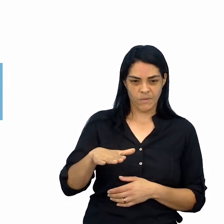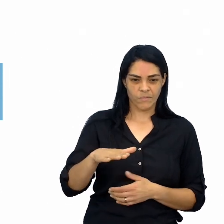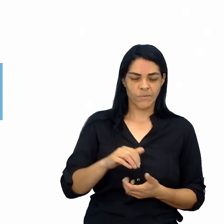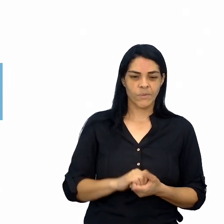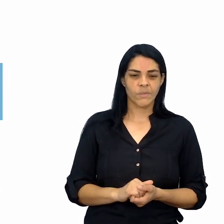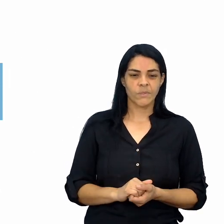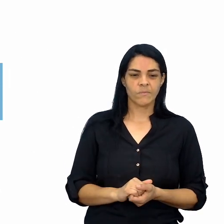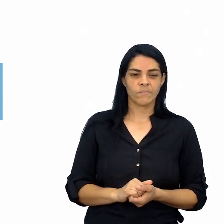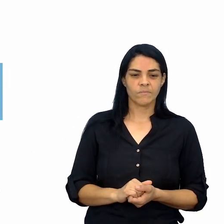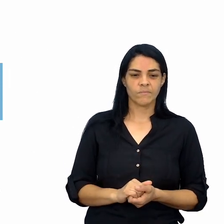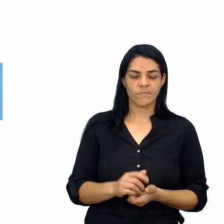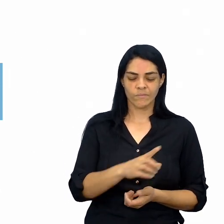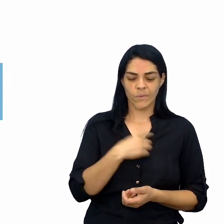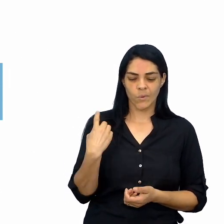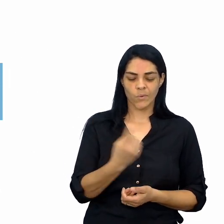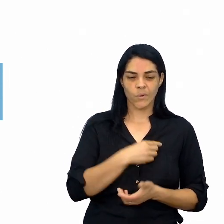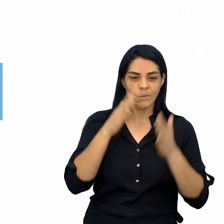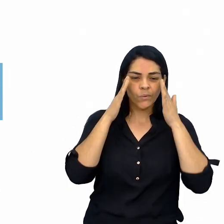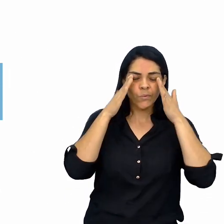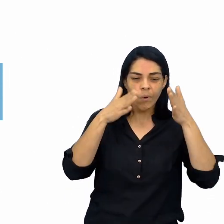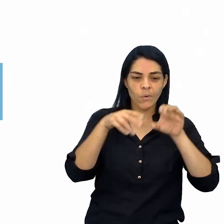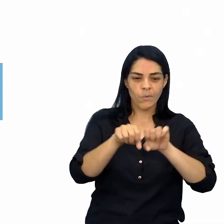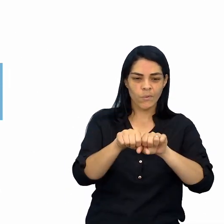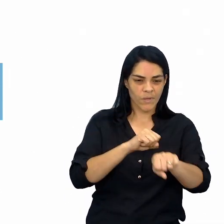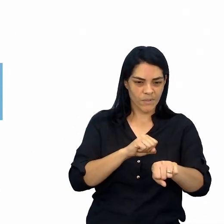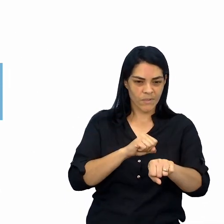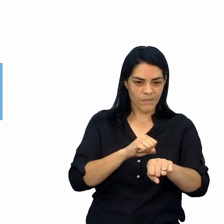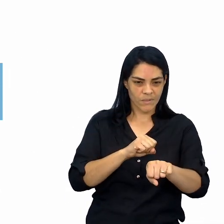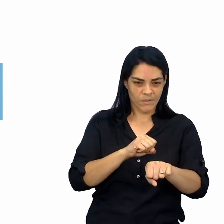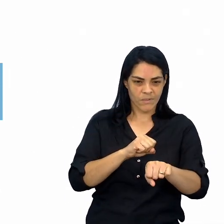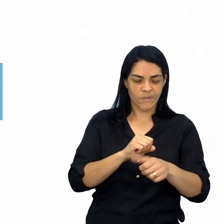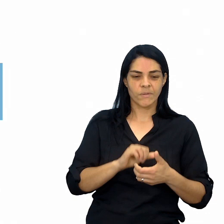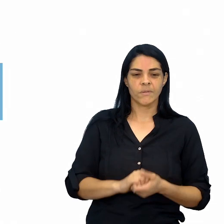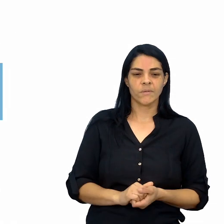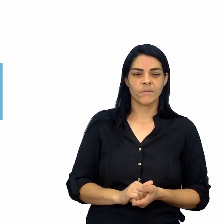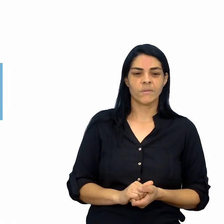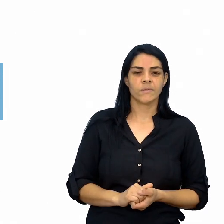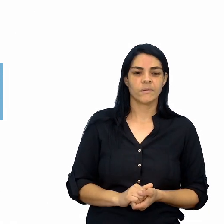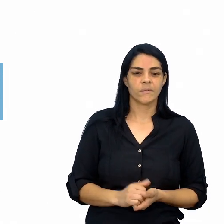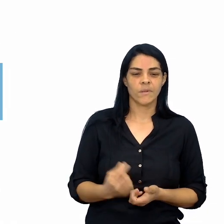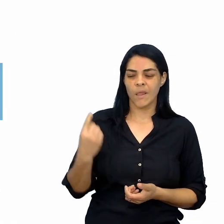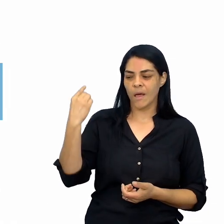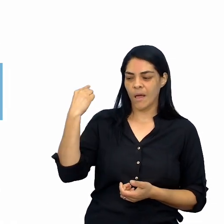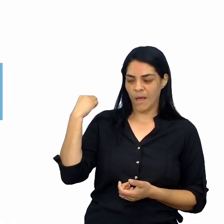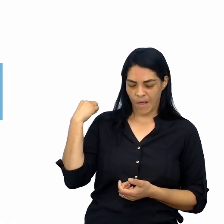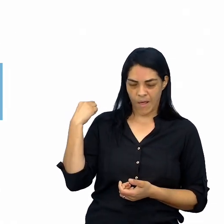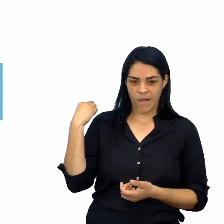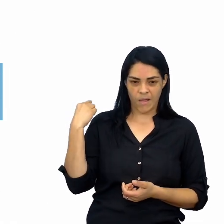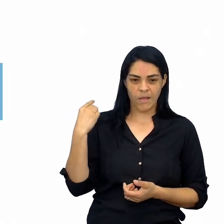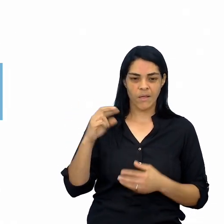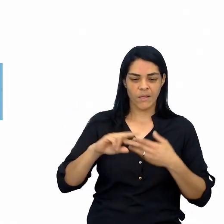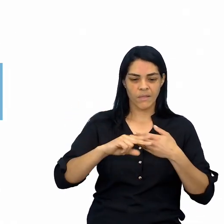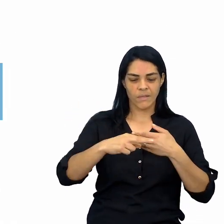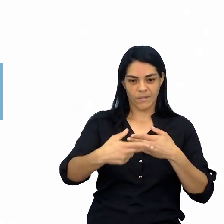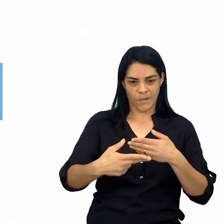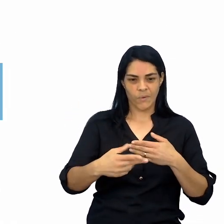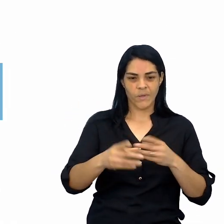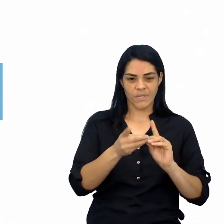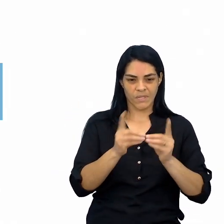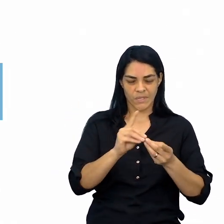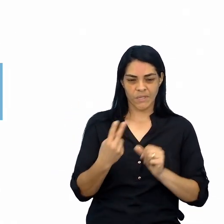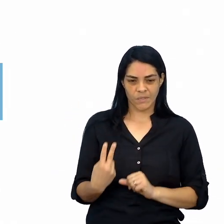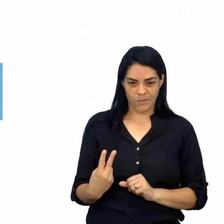atuação, foram o nosso foco formativo lá na sequência didática 2, né? O que eu